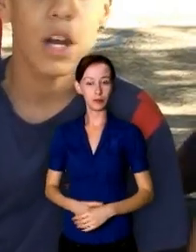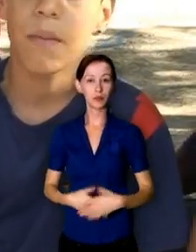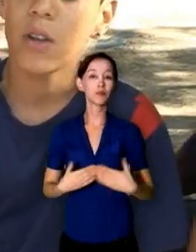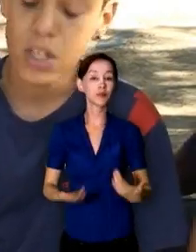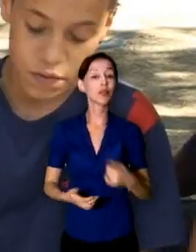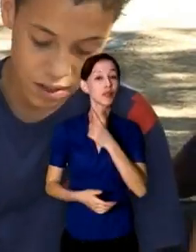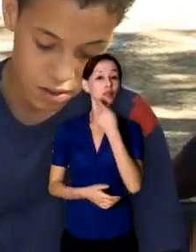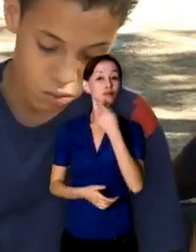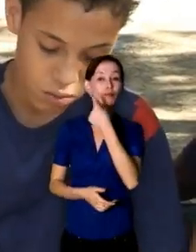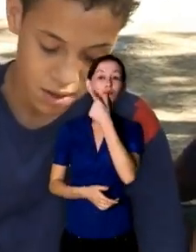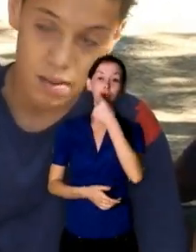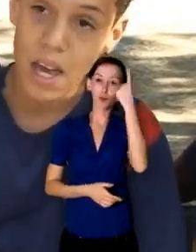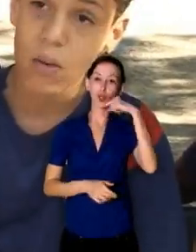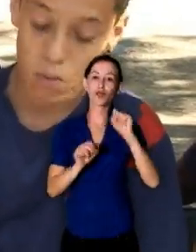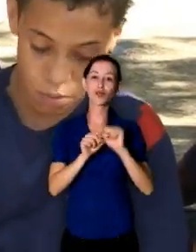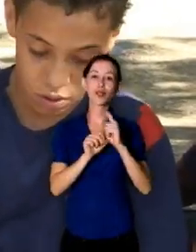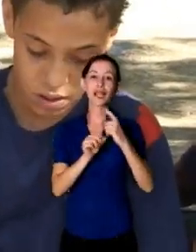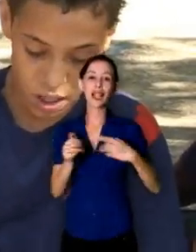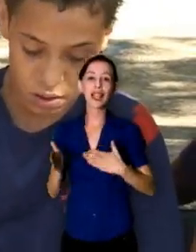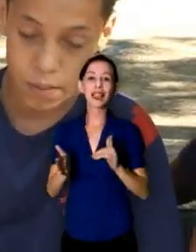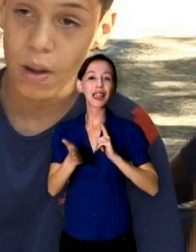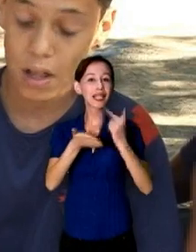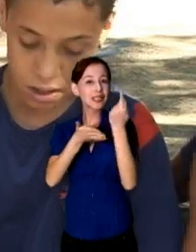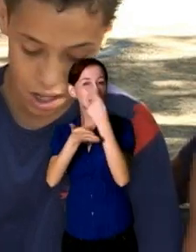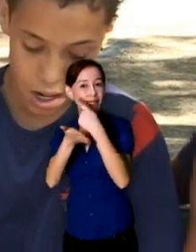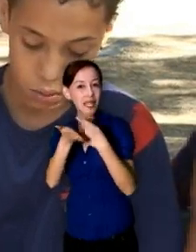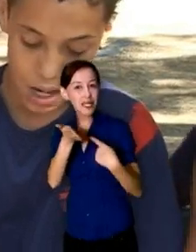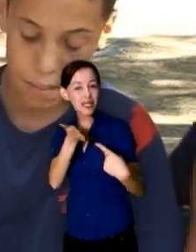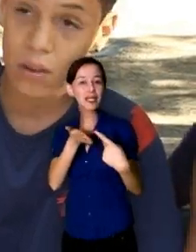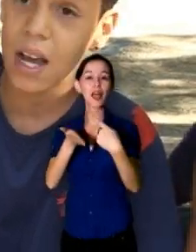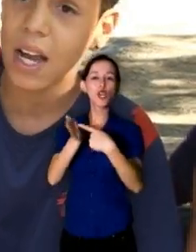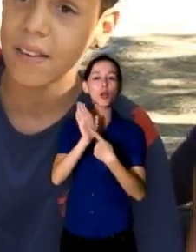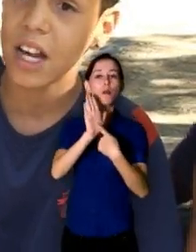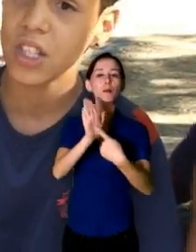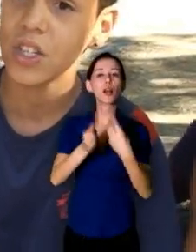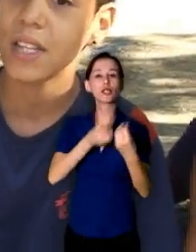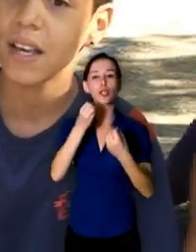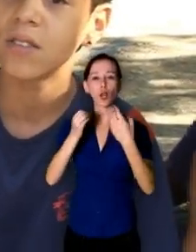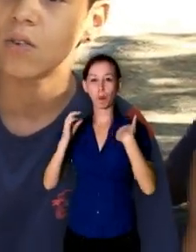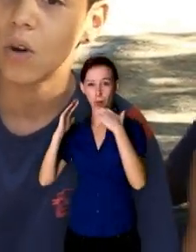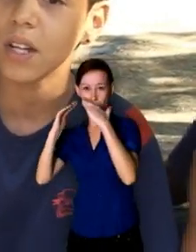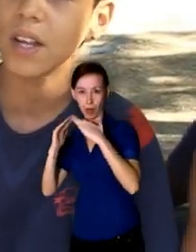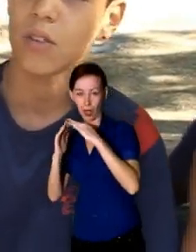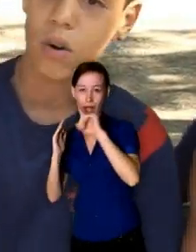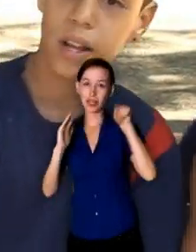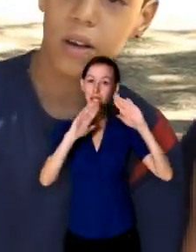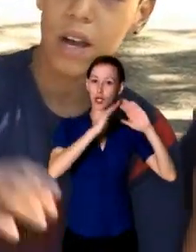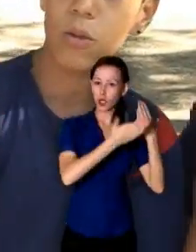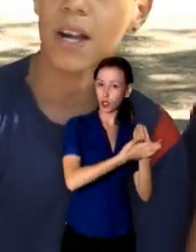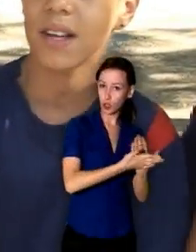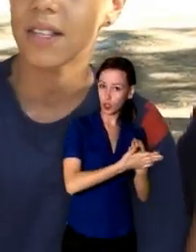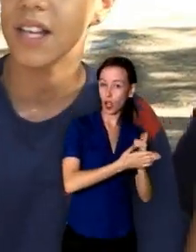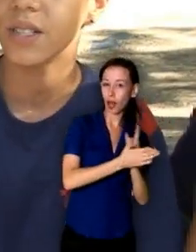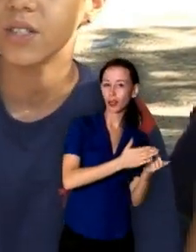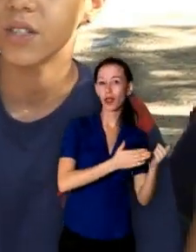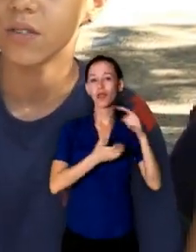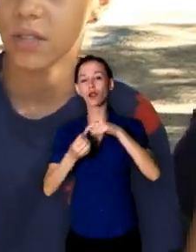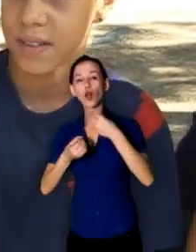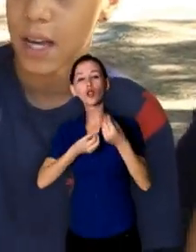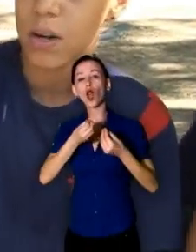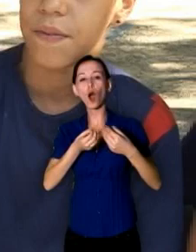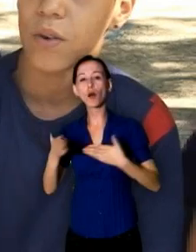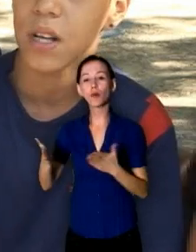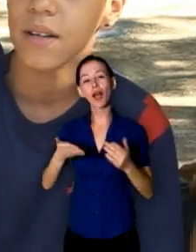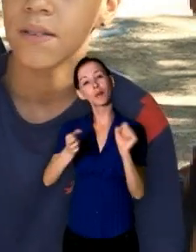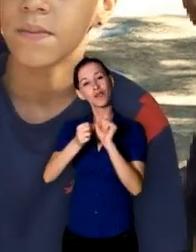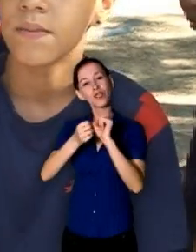O Juvenal mandou a gente fazer um desenho mostrando do caminho da casa da gente até a escola e da escola até o caminho da casa da gente.